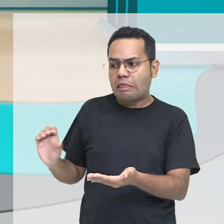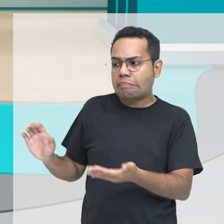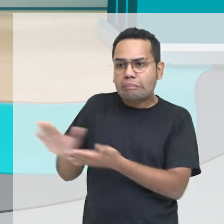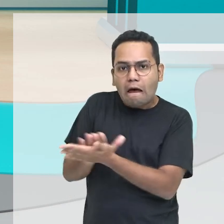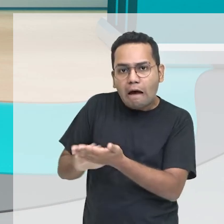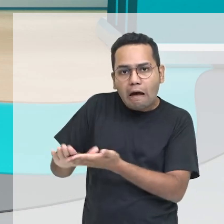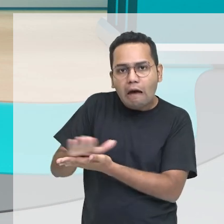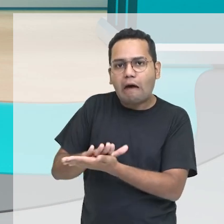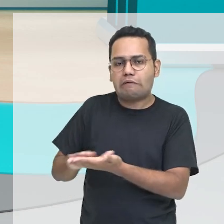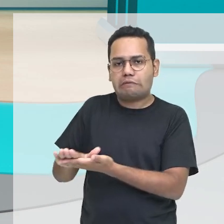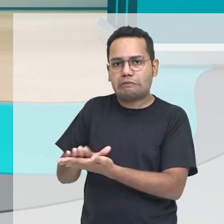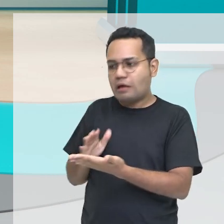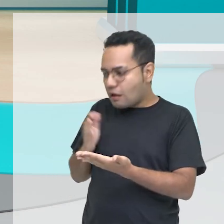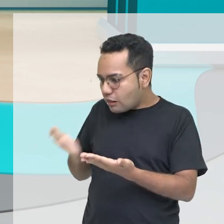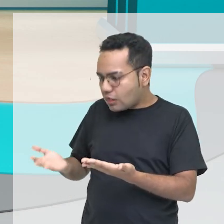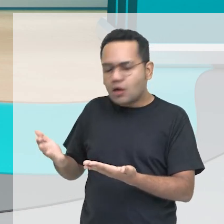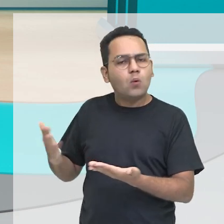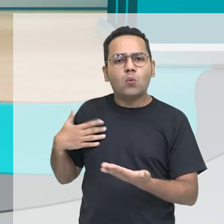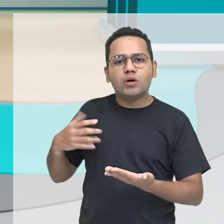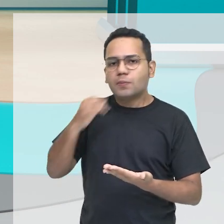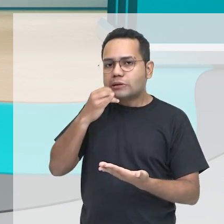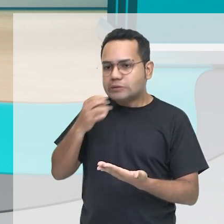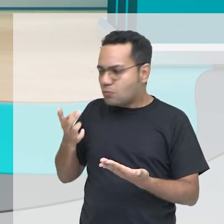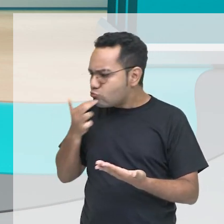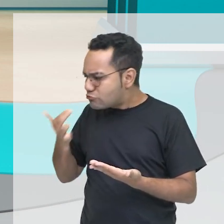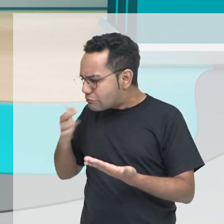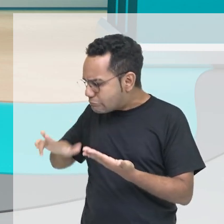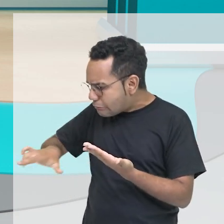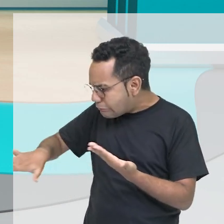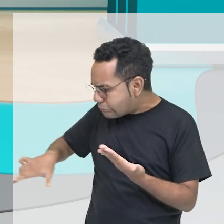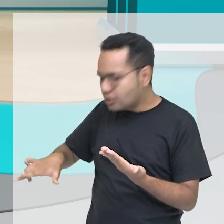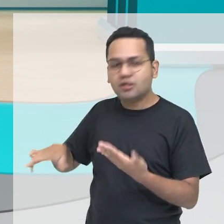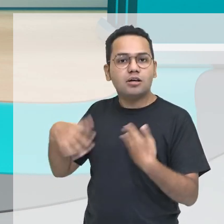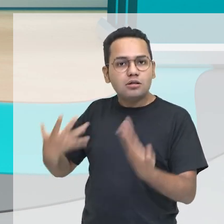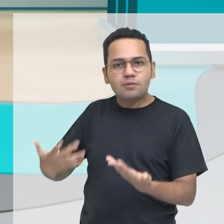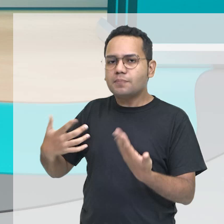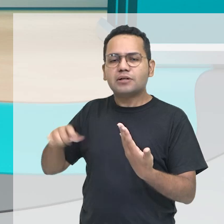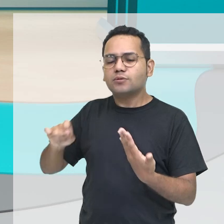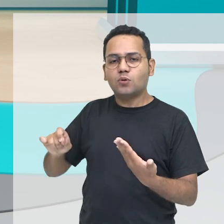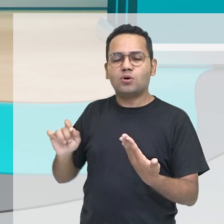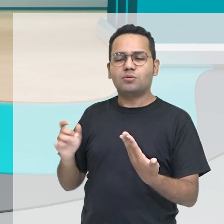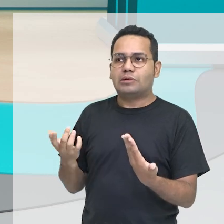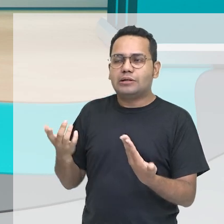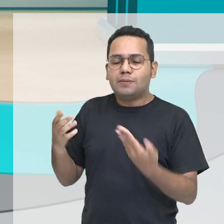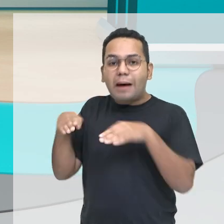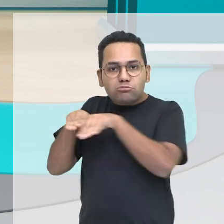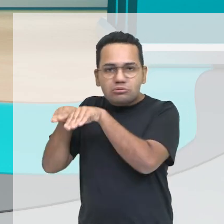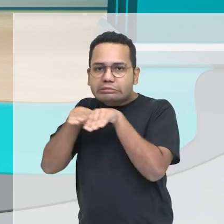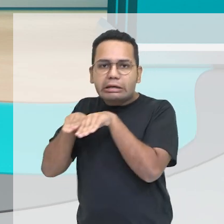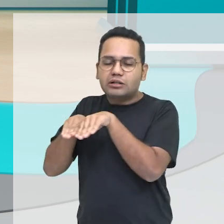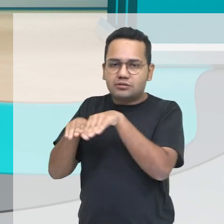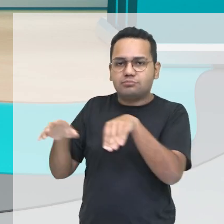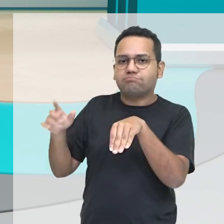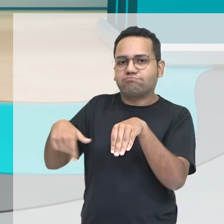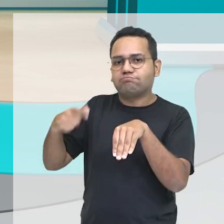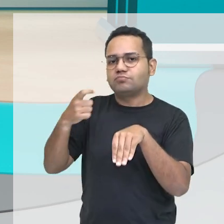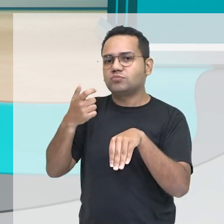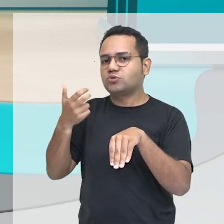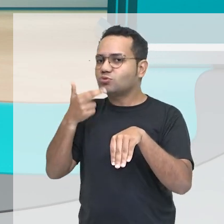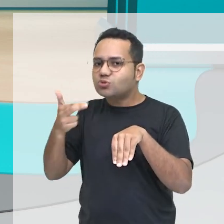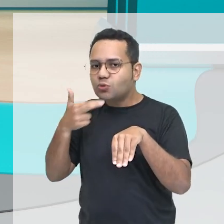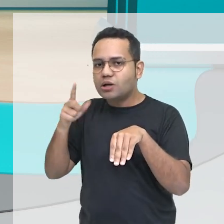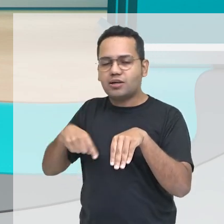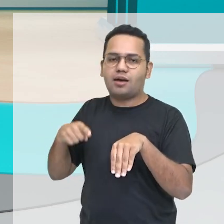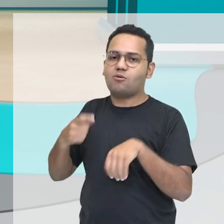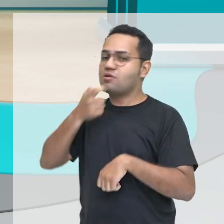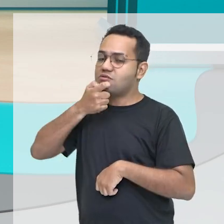falar inglês para eles poderem saber se comunicar, ok? E assim, apesar dessa expansão do